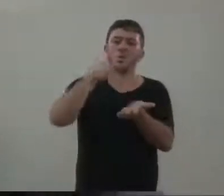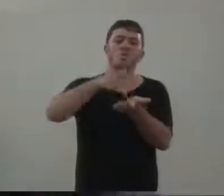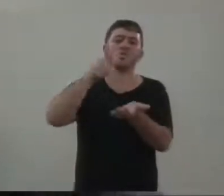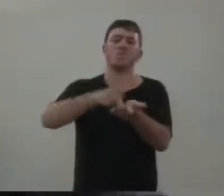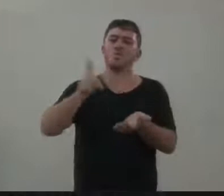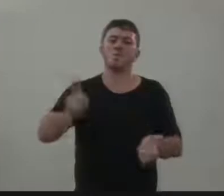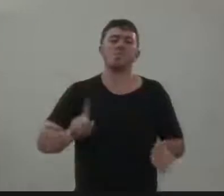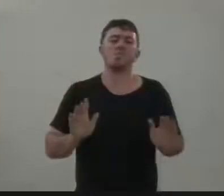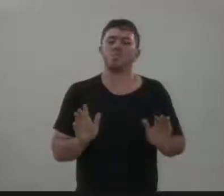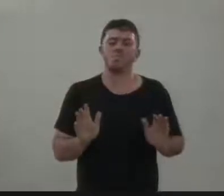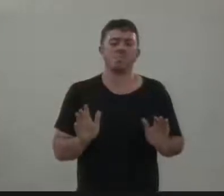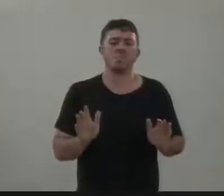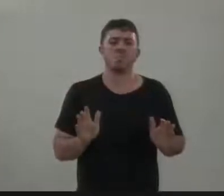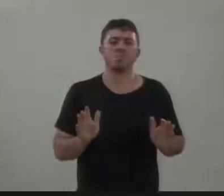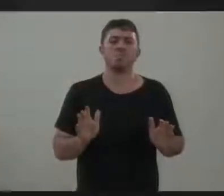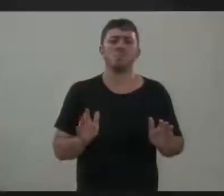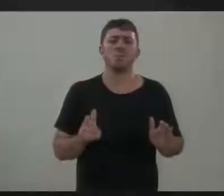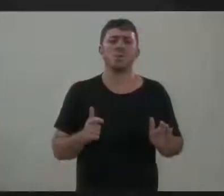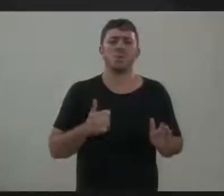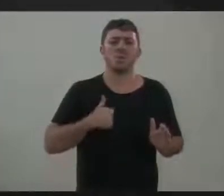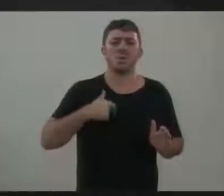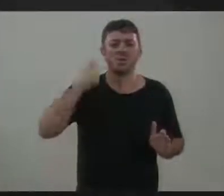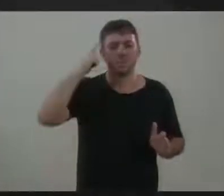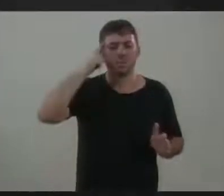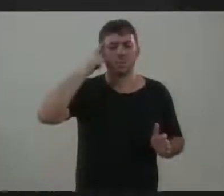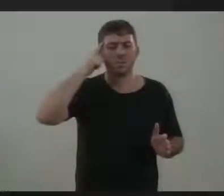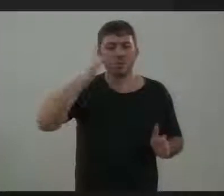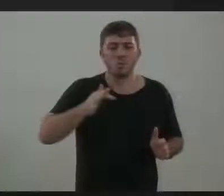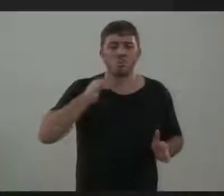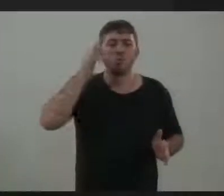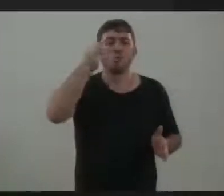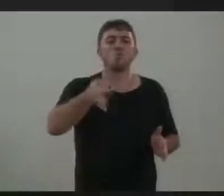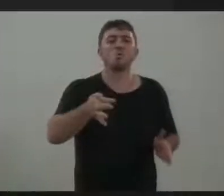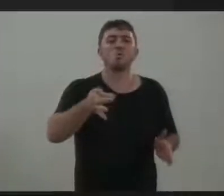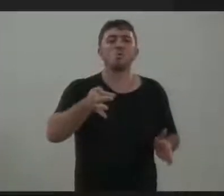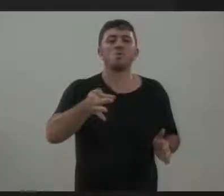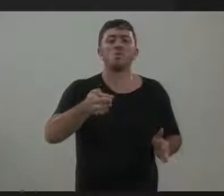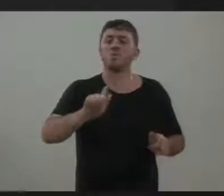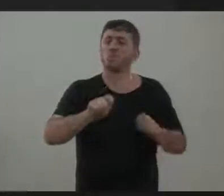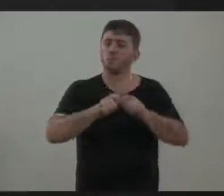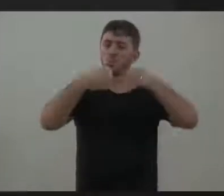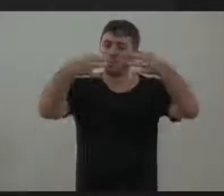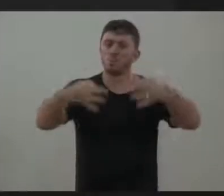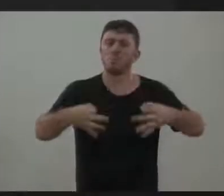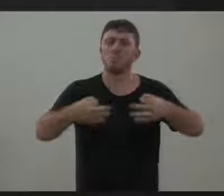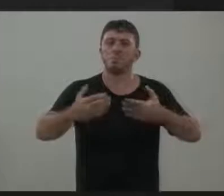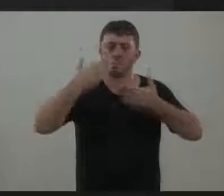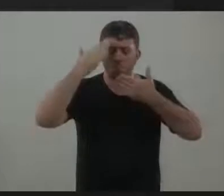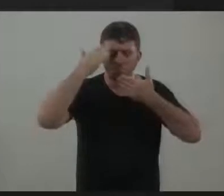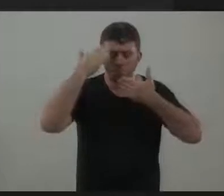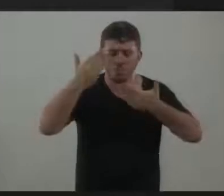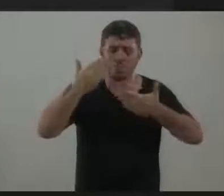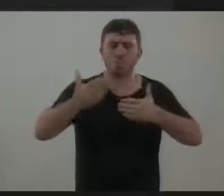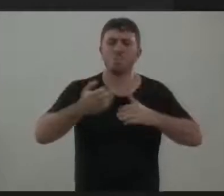né? Espero que essa falácia não seja repetida, principalmente por órgãos oficiais. Obrigado a todos, boa